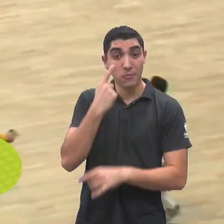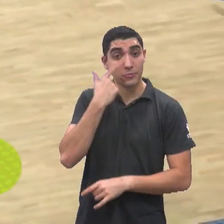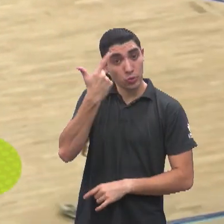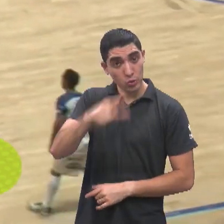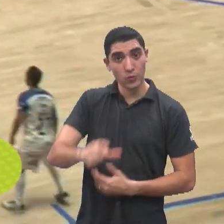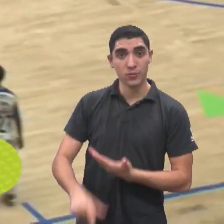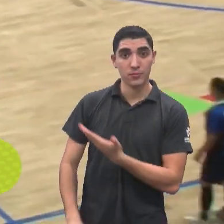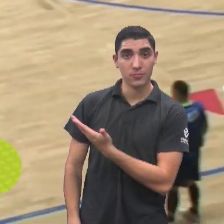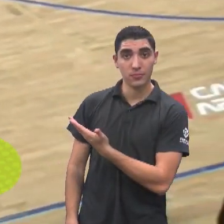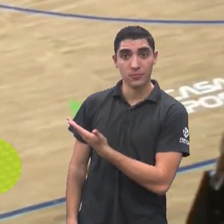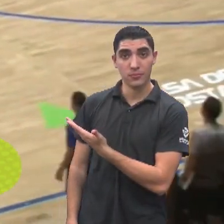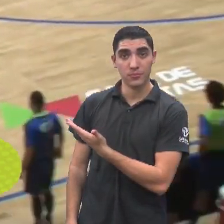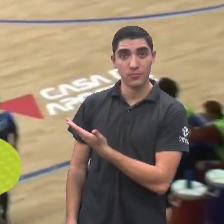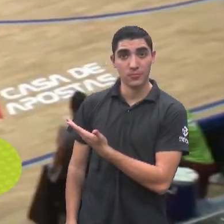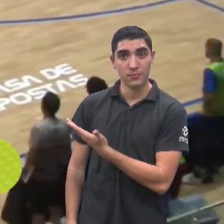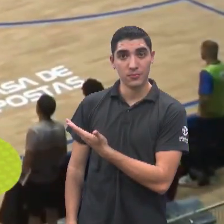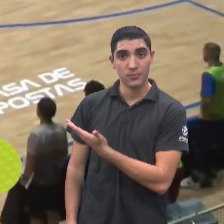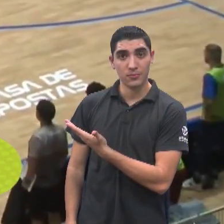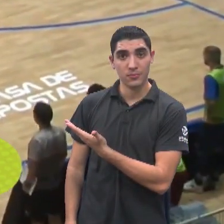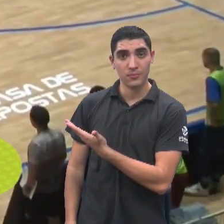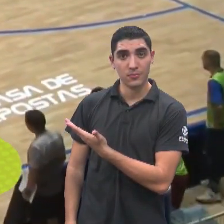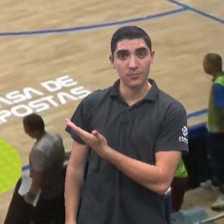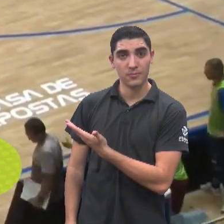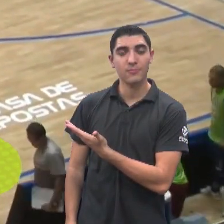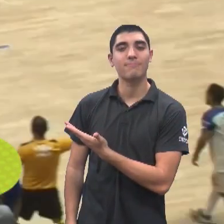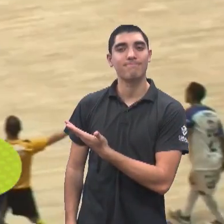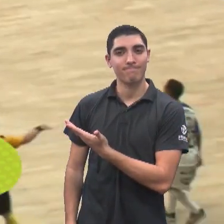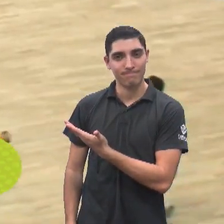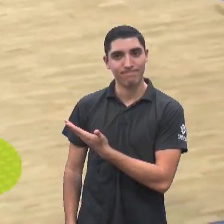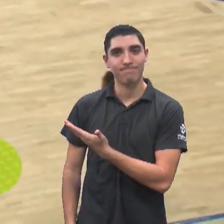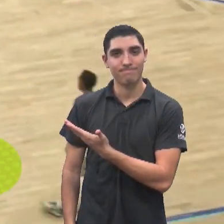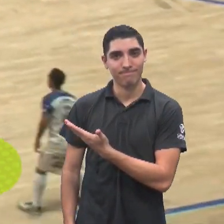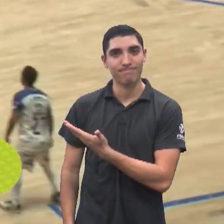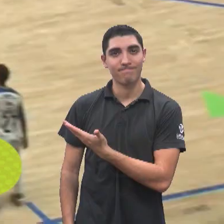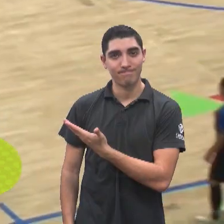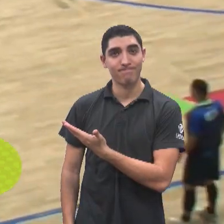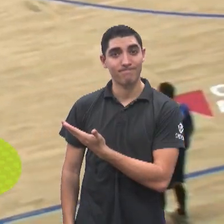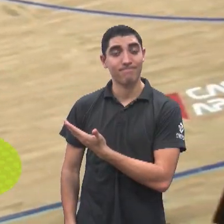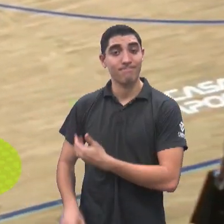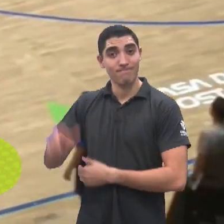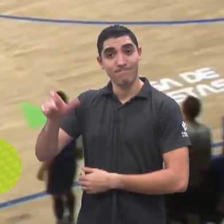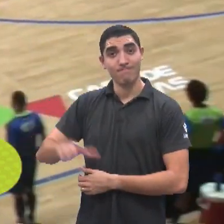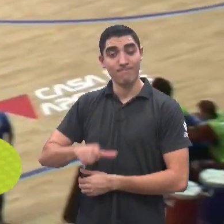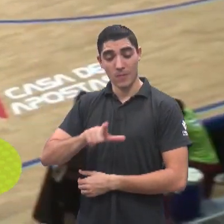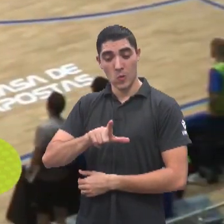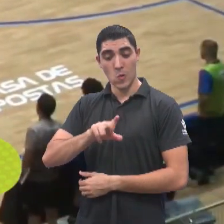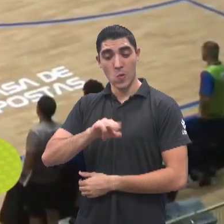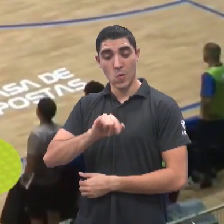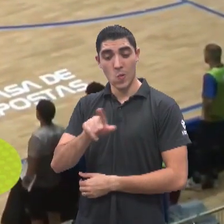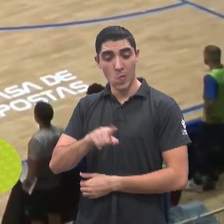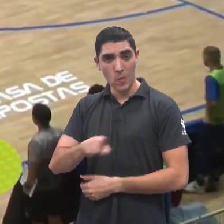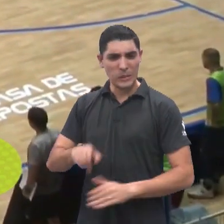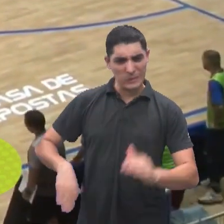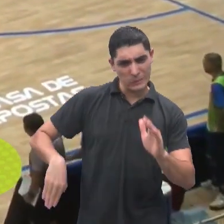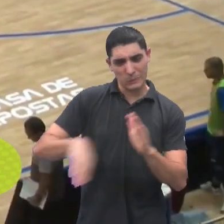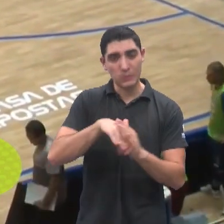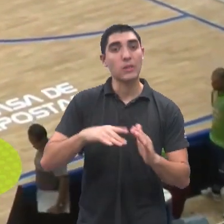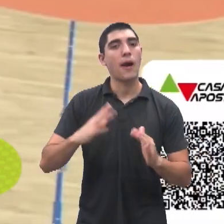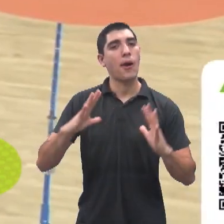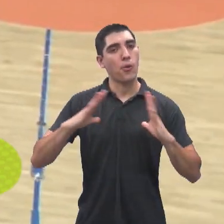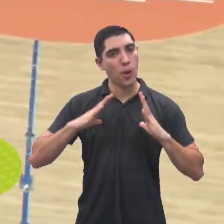na bola rolada do Gabriel Soares, lá na esquerda para Luiz Fernando bater e virtuoso fazer outra boa defesa.